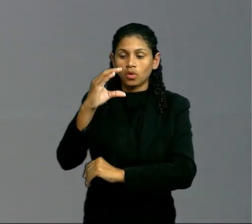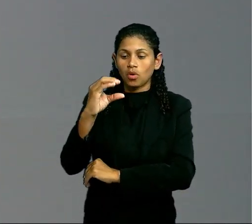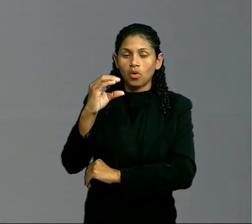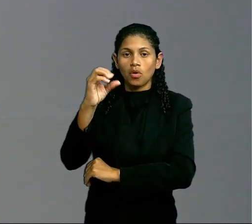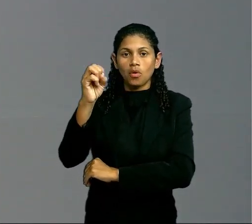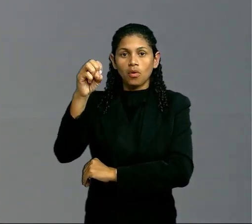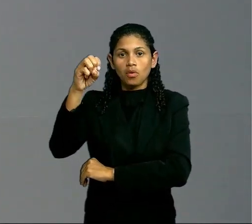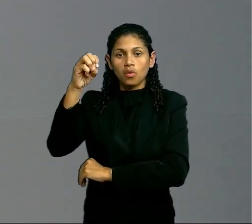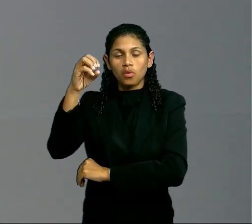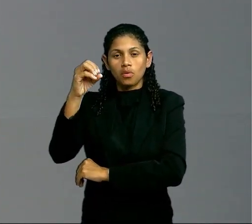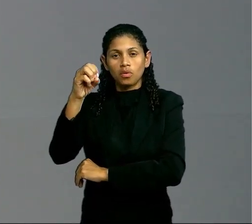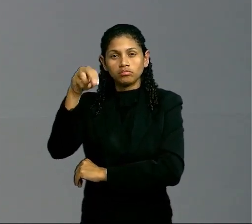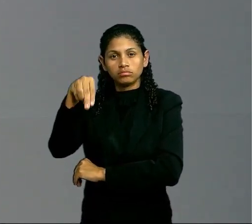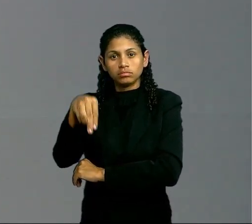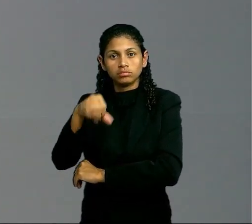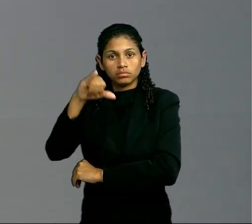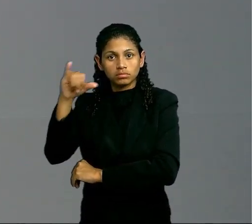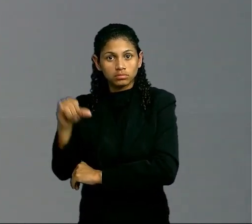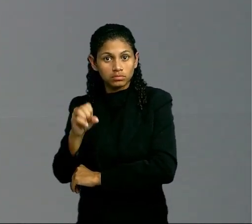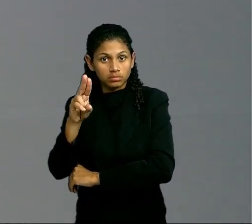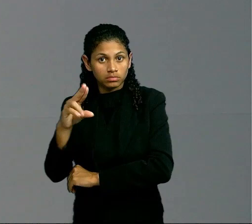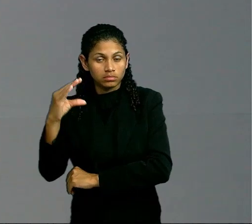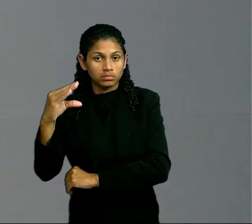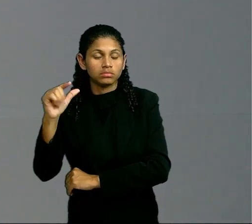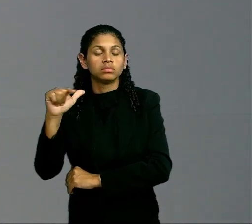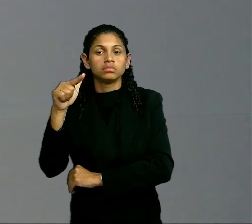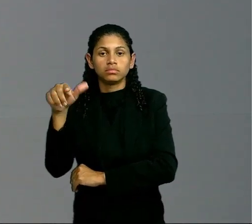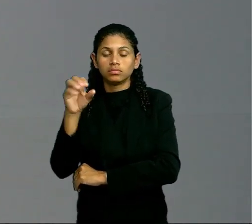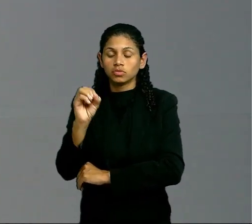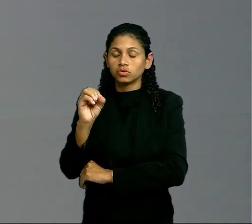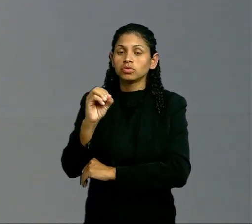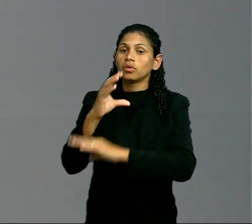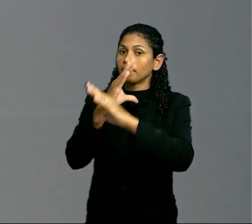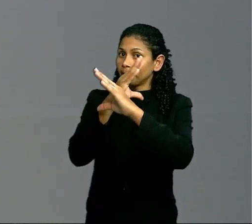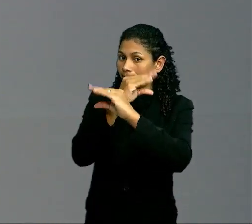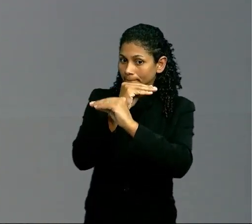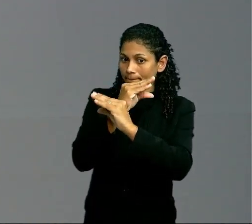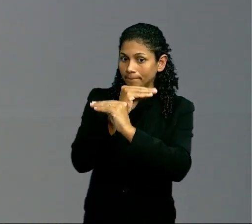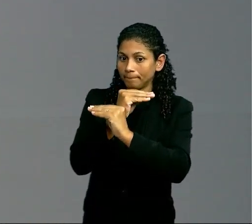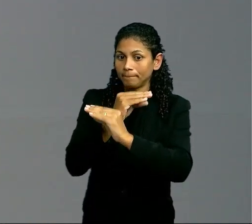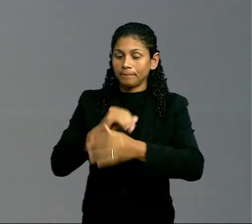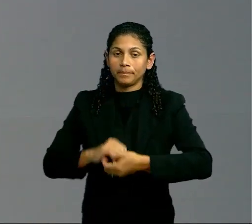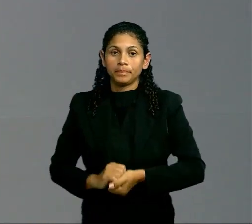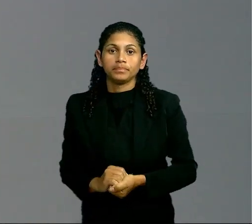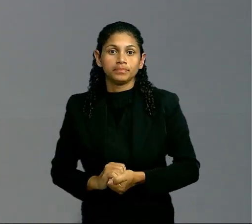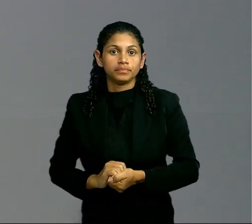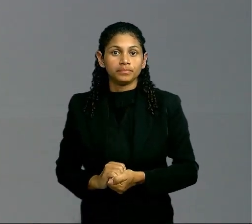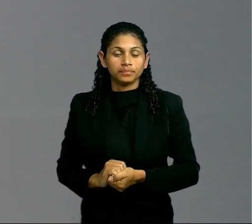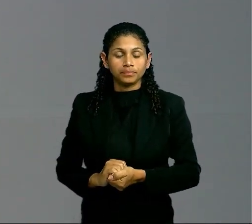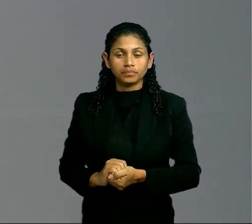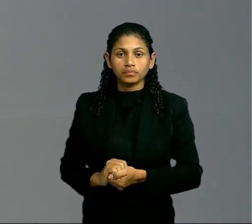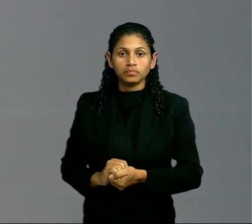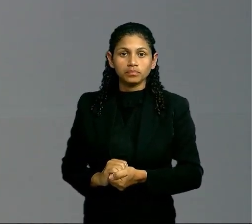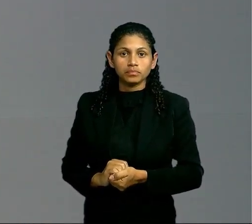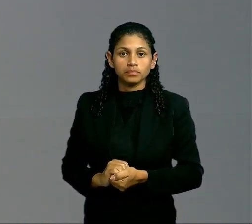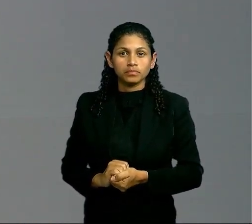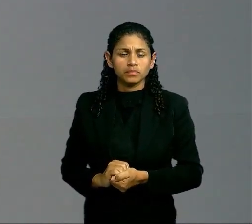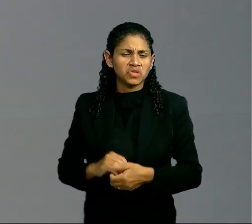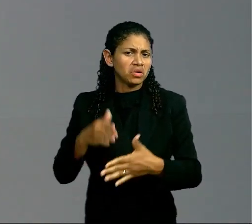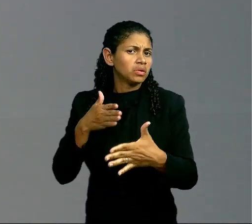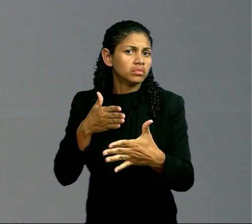as subordinativas. As coordenativas, elas não interferem